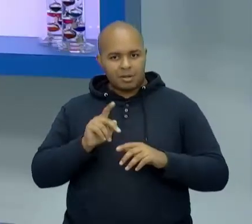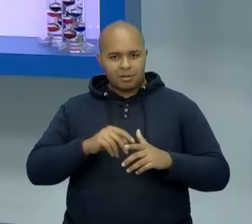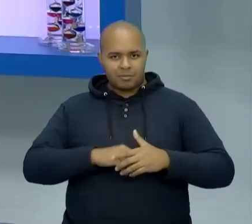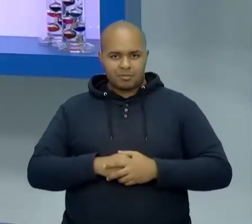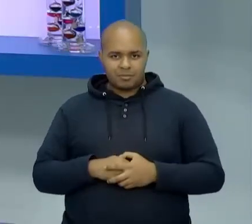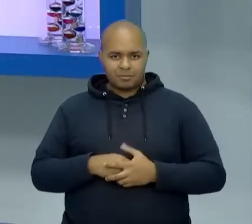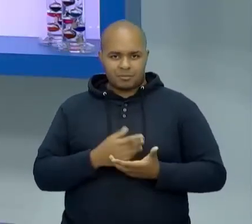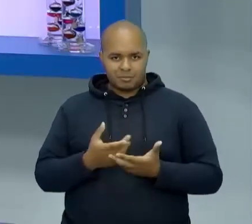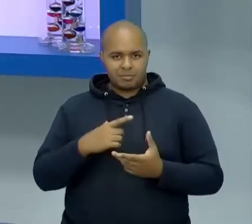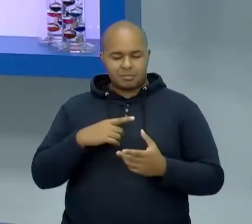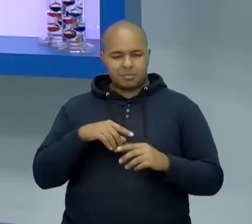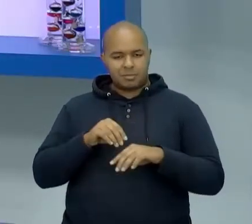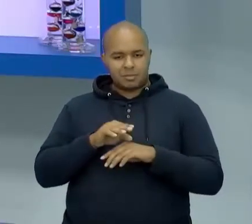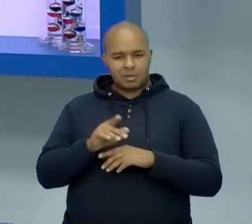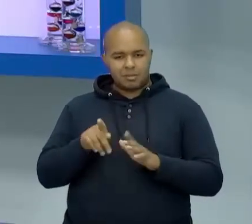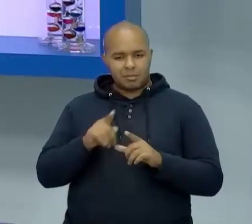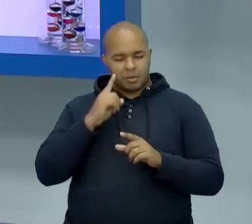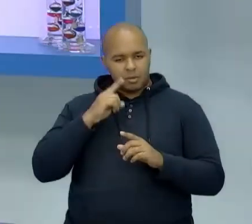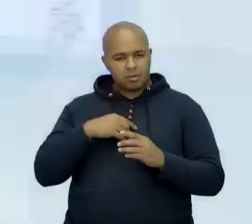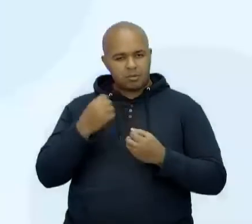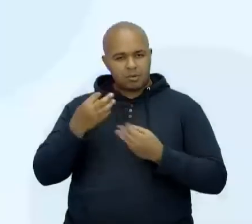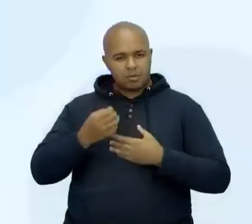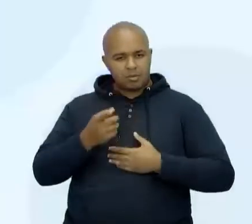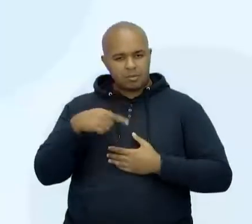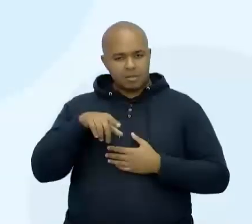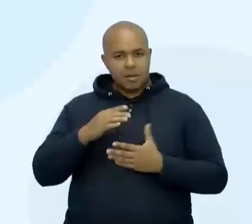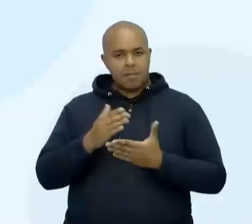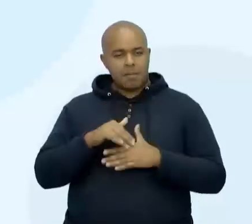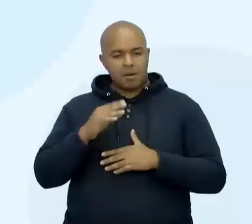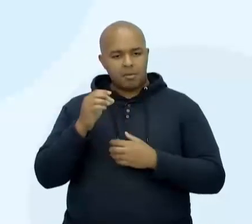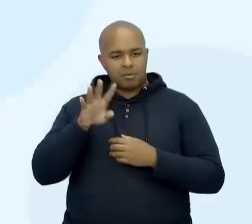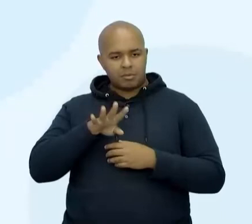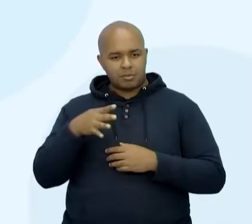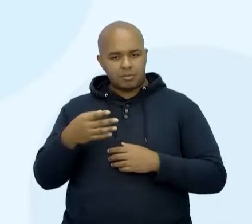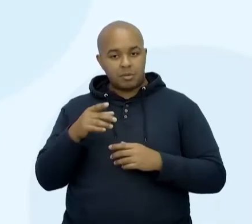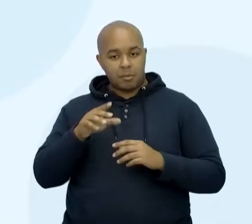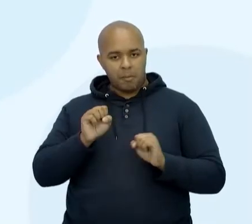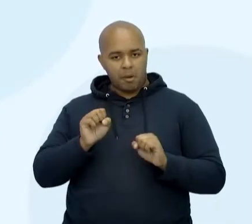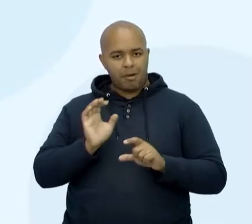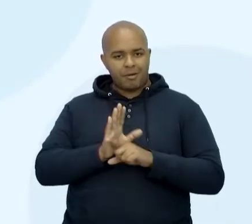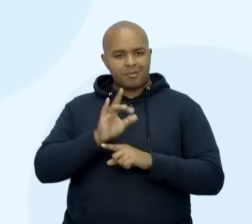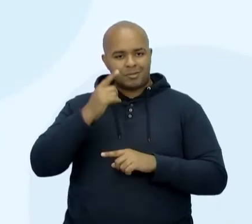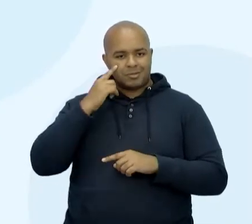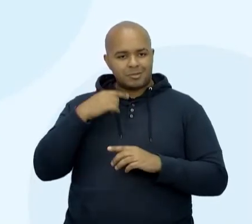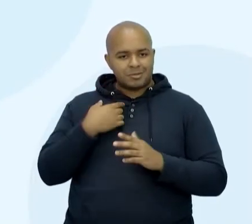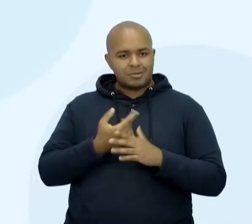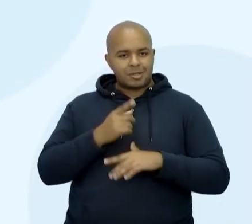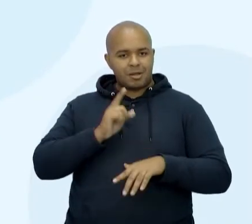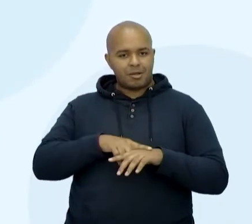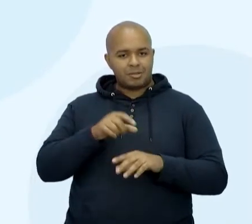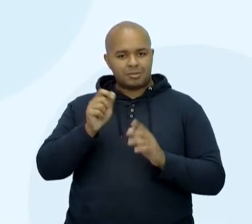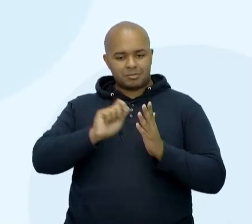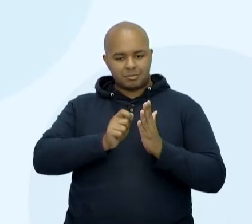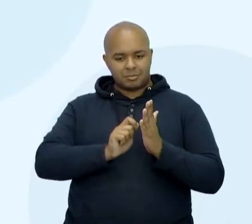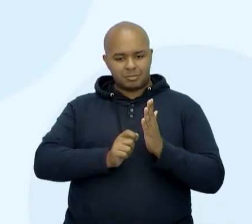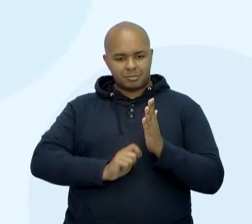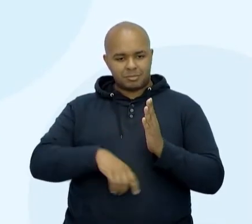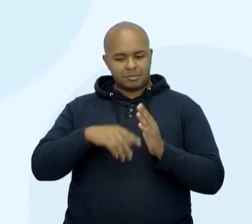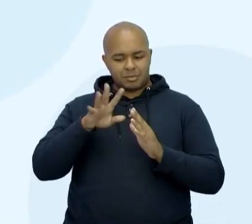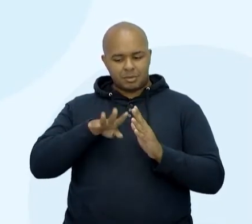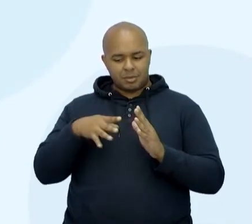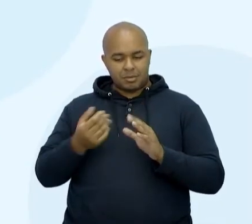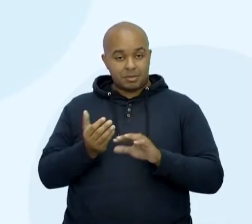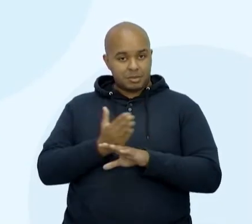bom? E aí eu deixei aí de informação mais uma tabela que pode ajudar vocês no momento de preenchimento da